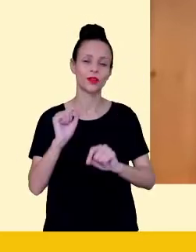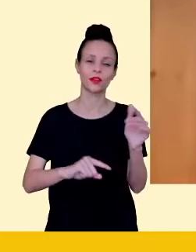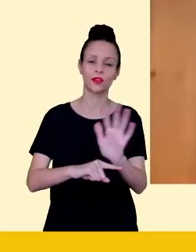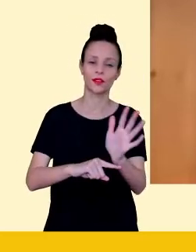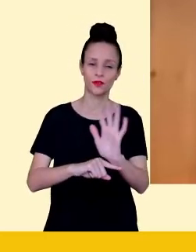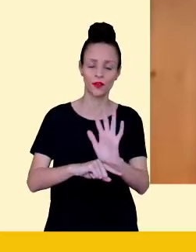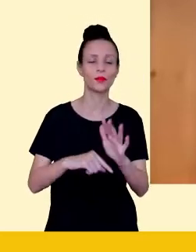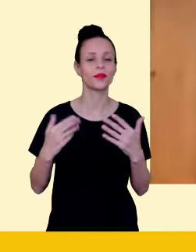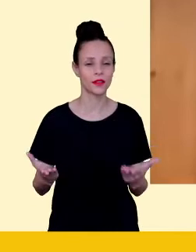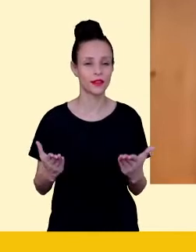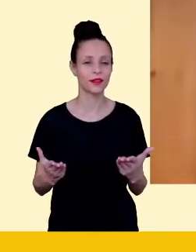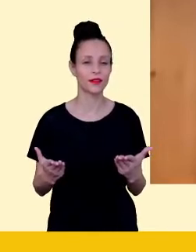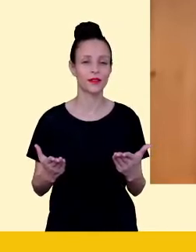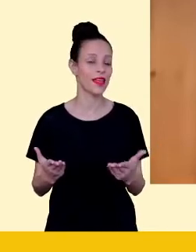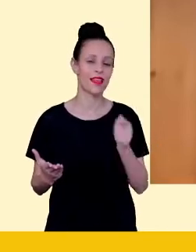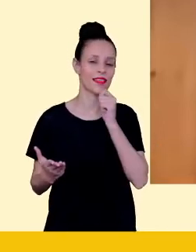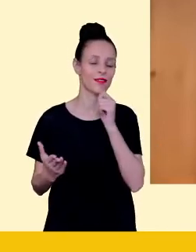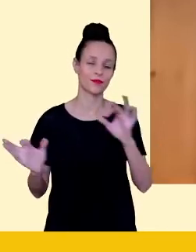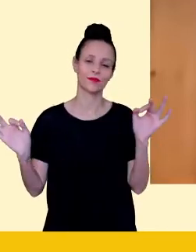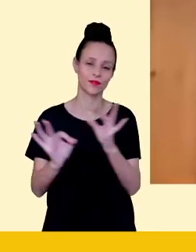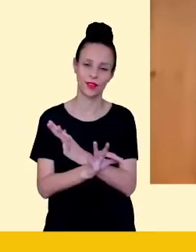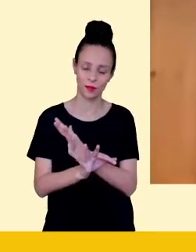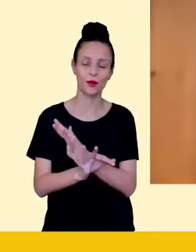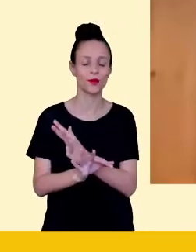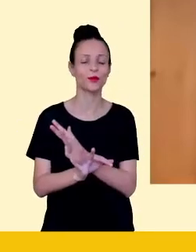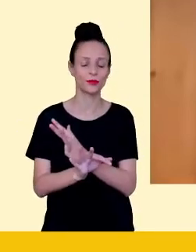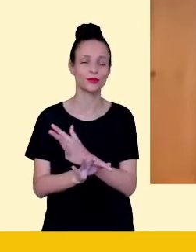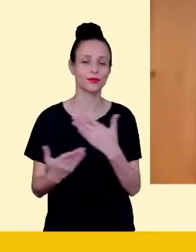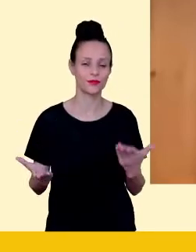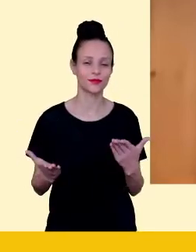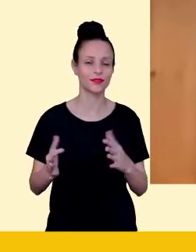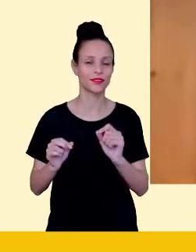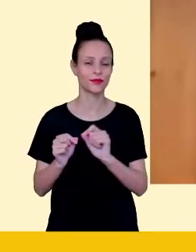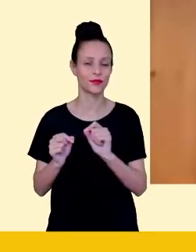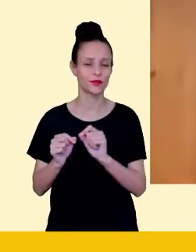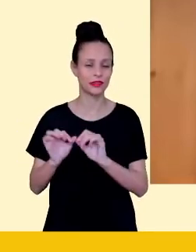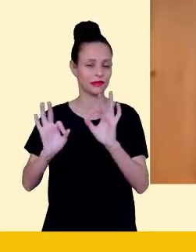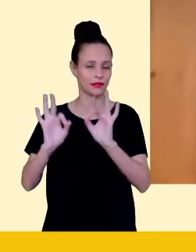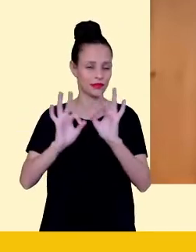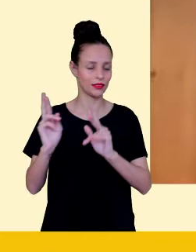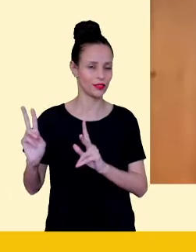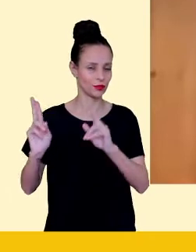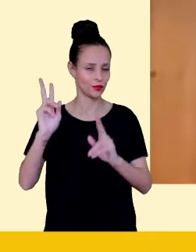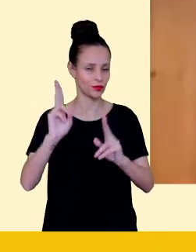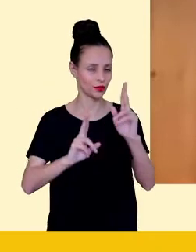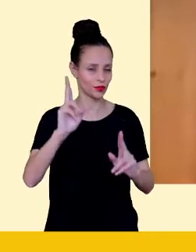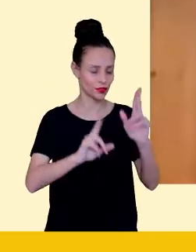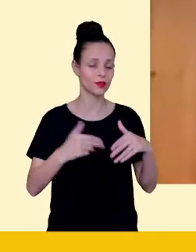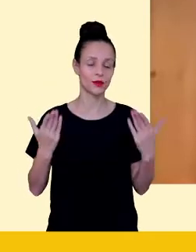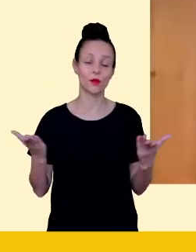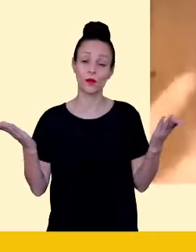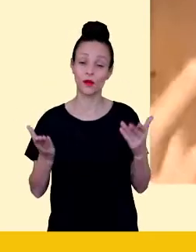nem ficou pronto, né? Quando a gente está falando, a gente está ainda fazendo a mixagem, então essa é realmente a primeira vez que a gente está falando dele. Então